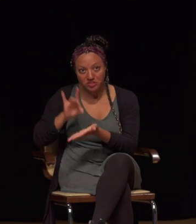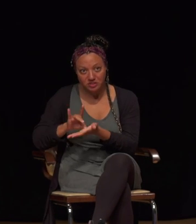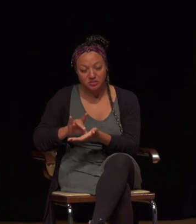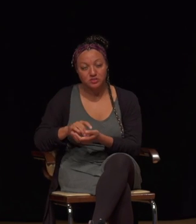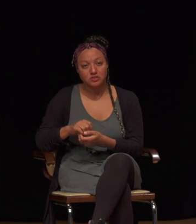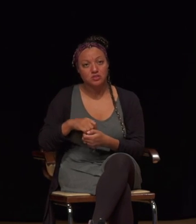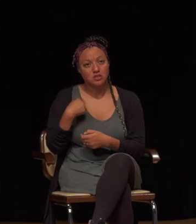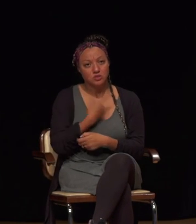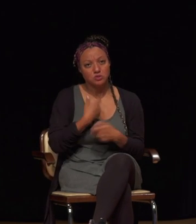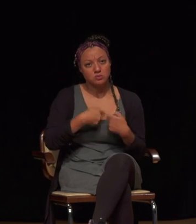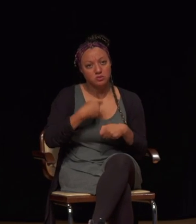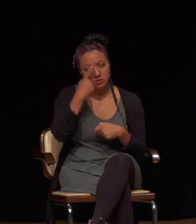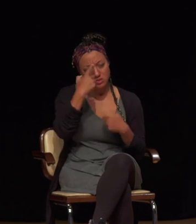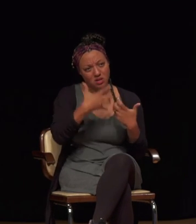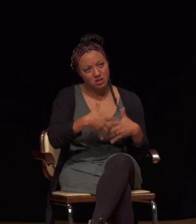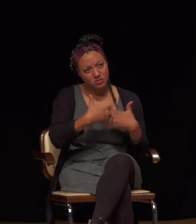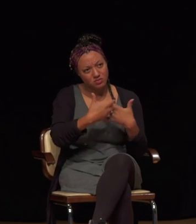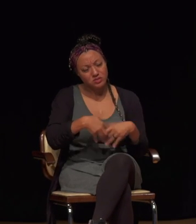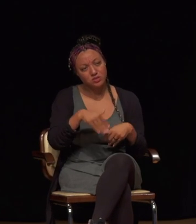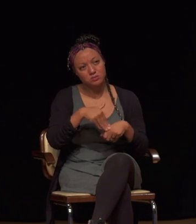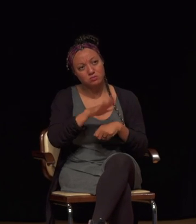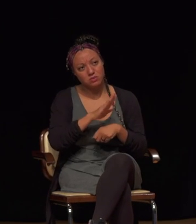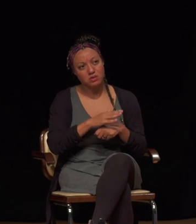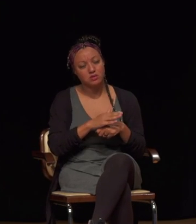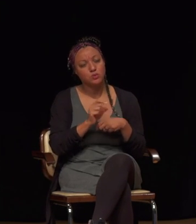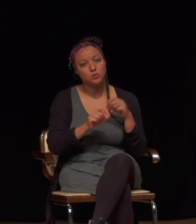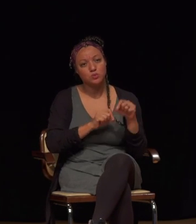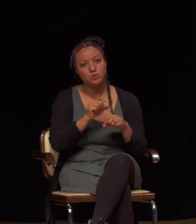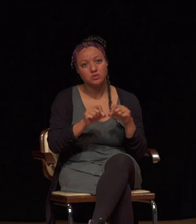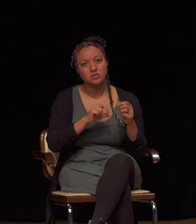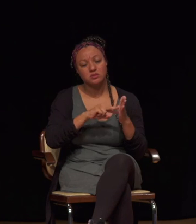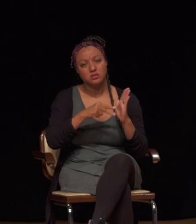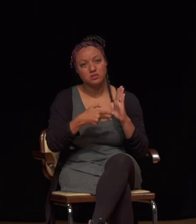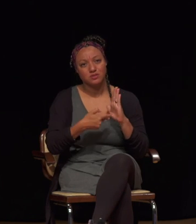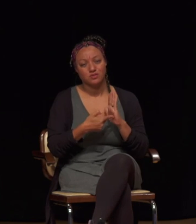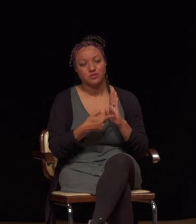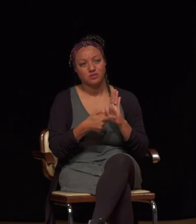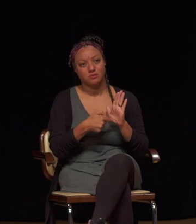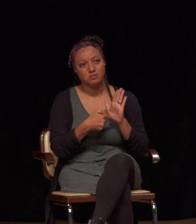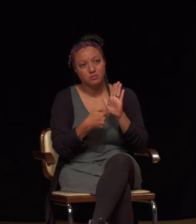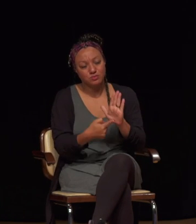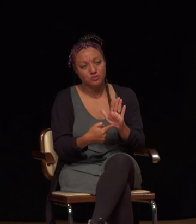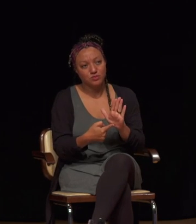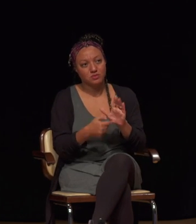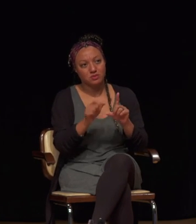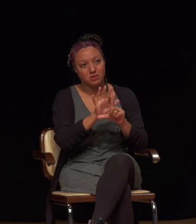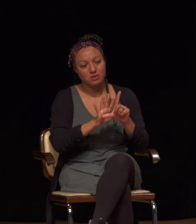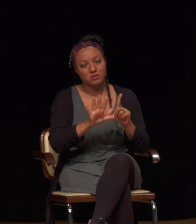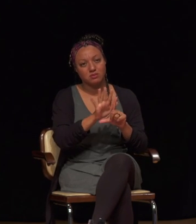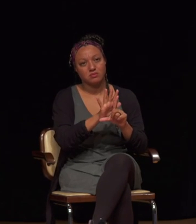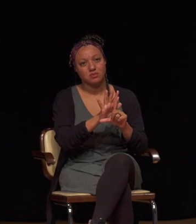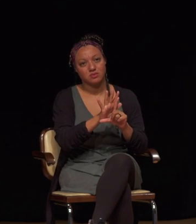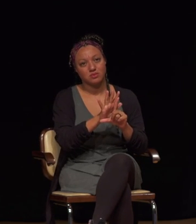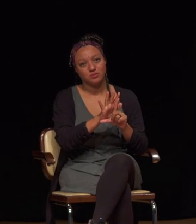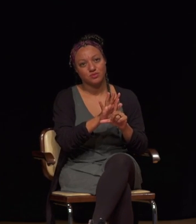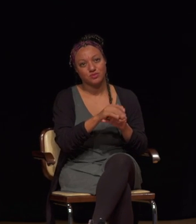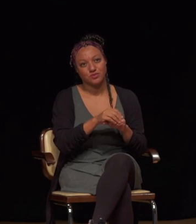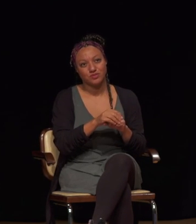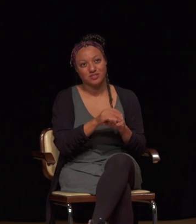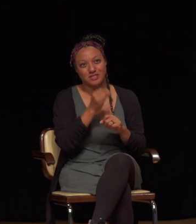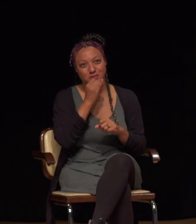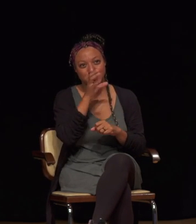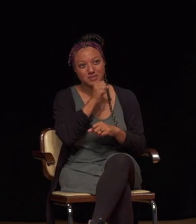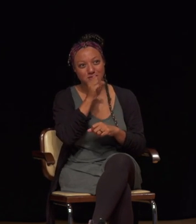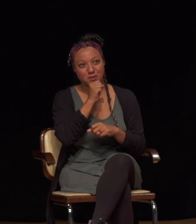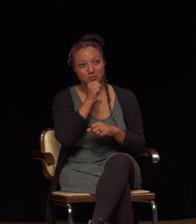pensasse refletisse um pouco sobre o que é que significa trazer essa imagem enfim sair num sábado